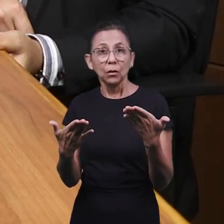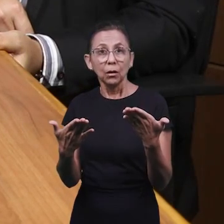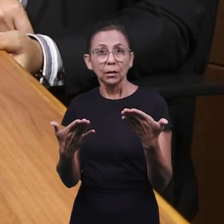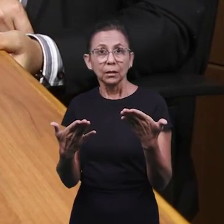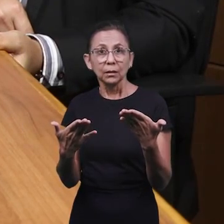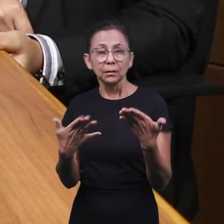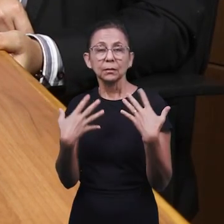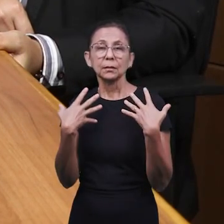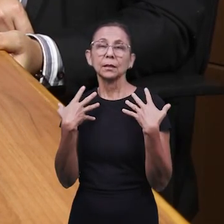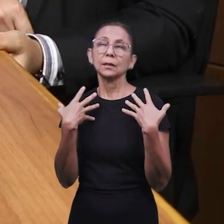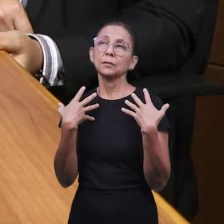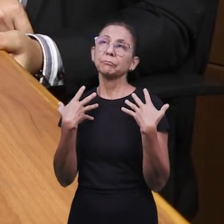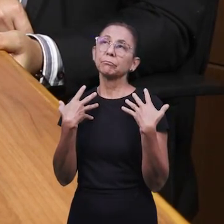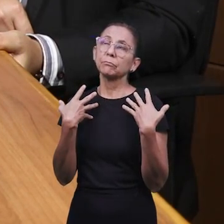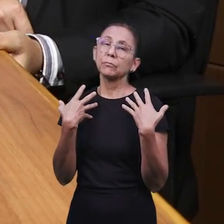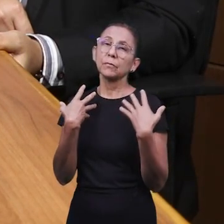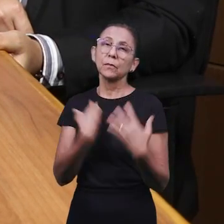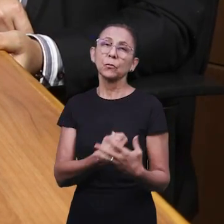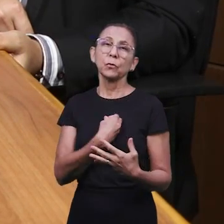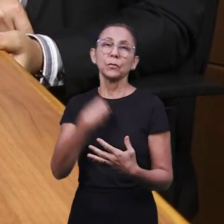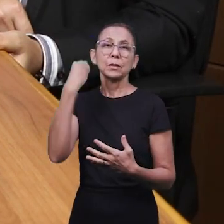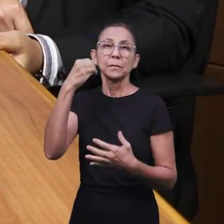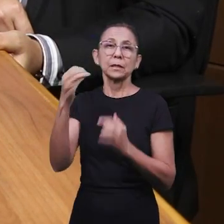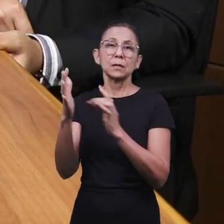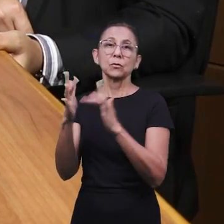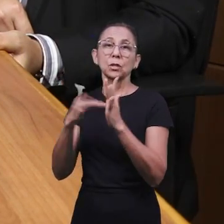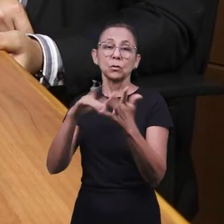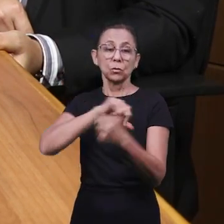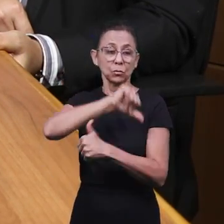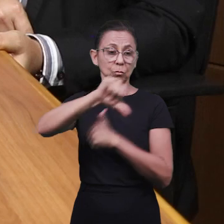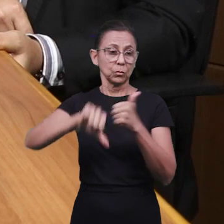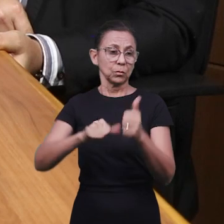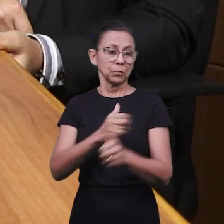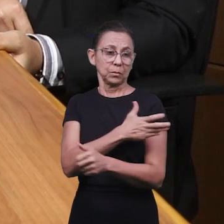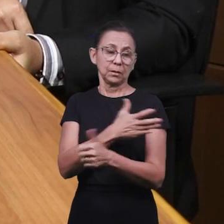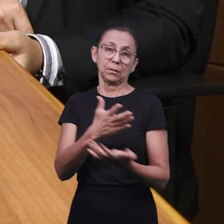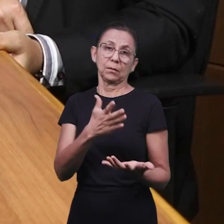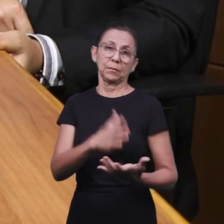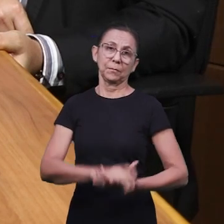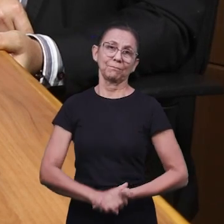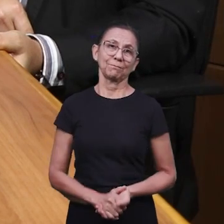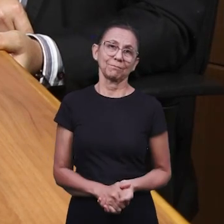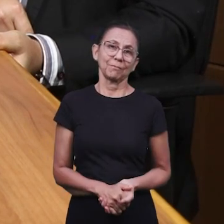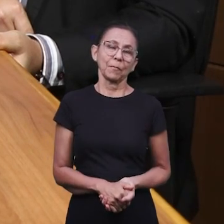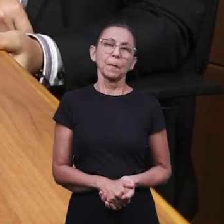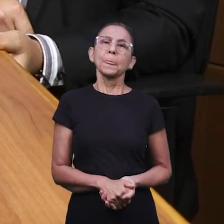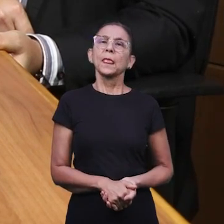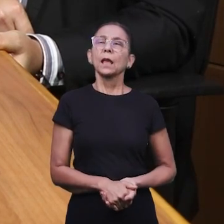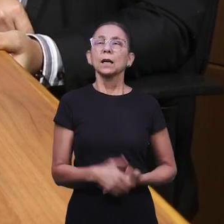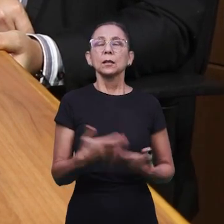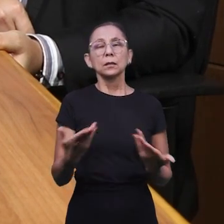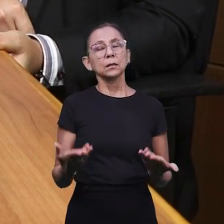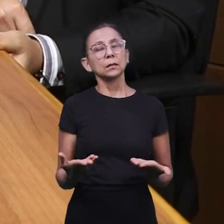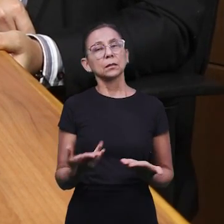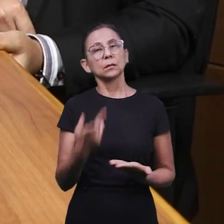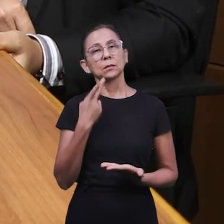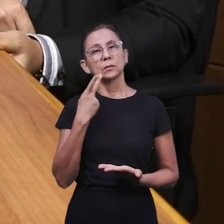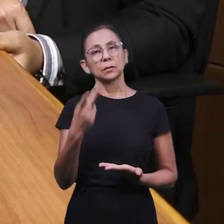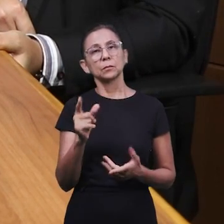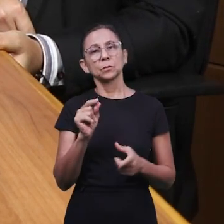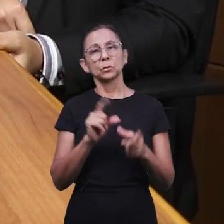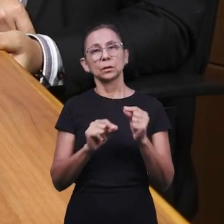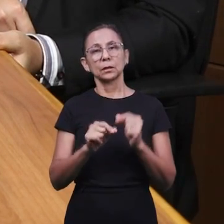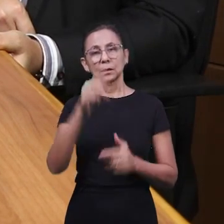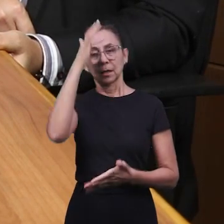nenhum exagero da nossa parte dizer assim, a fé é viva. Não, ela realmente é viva. Ela é um